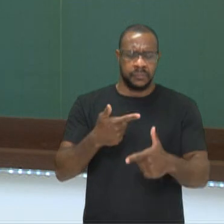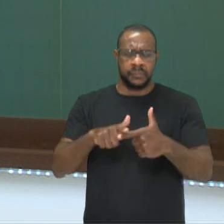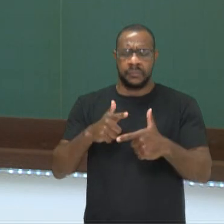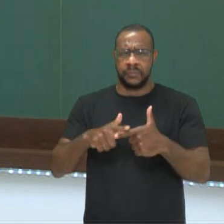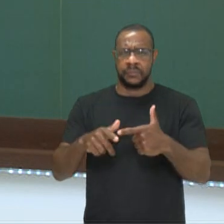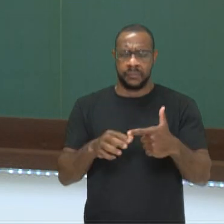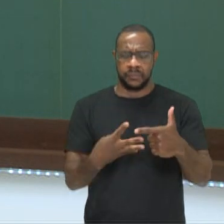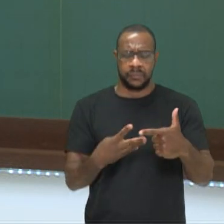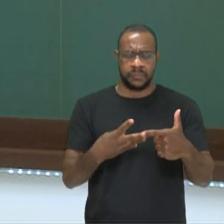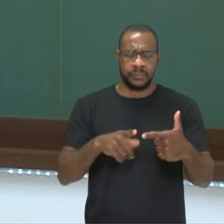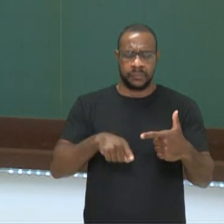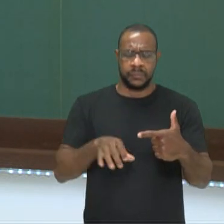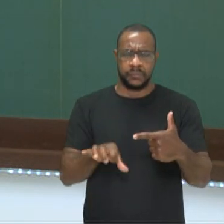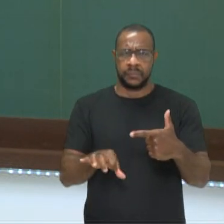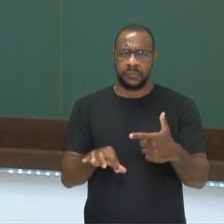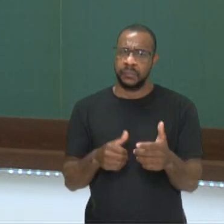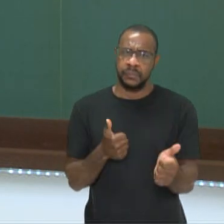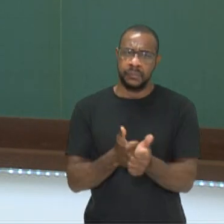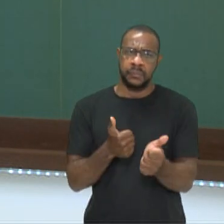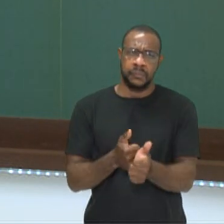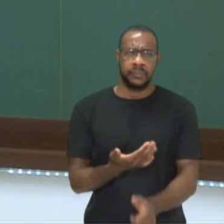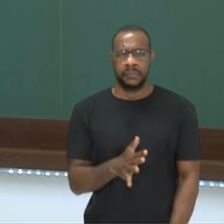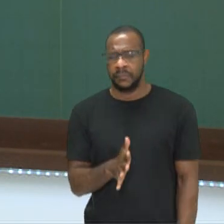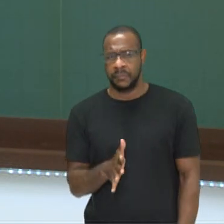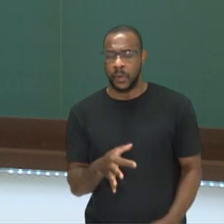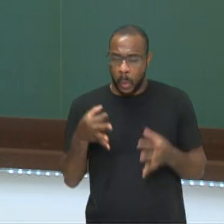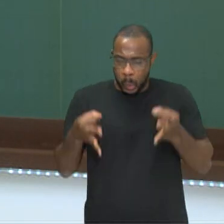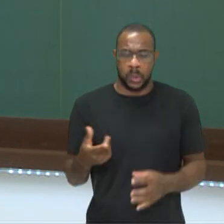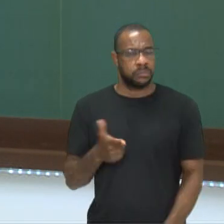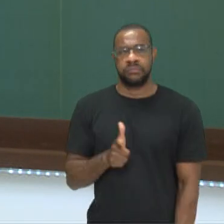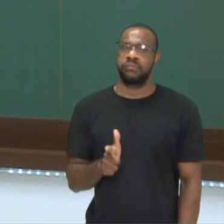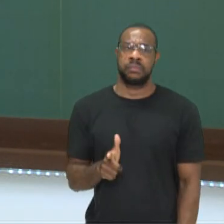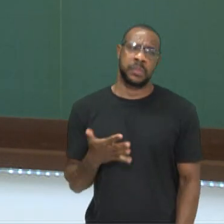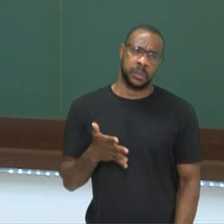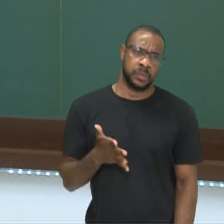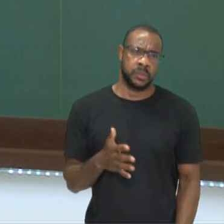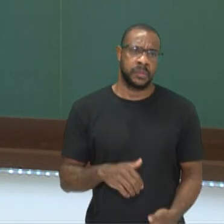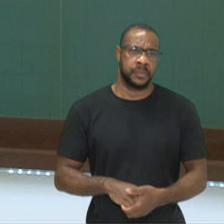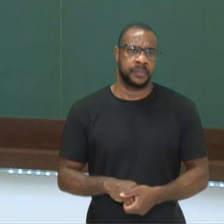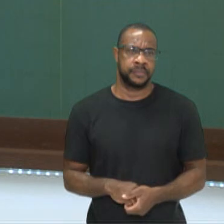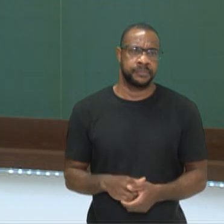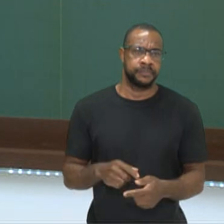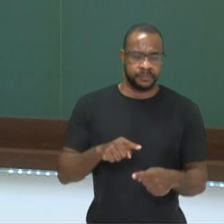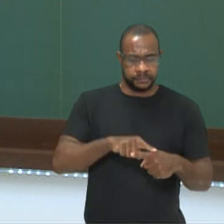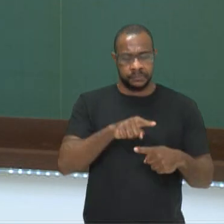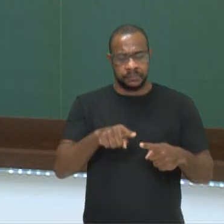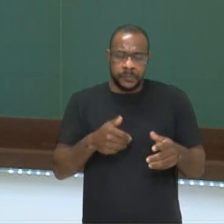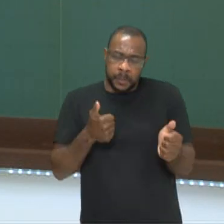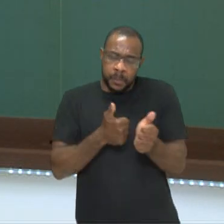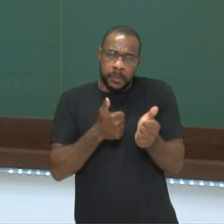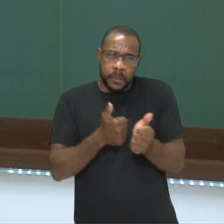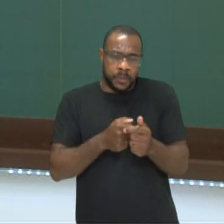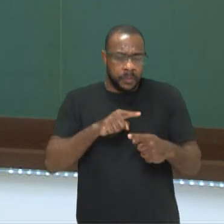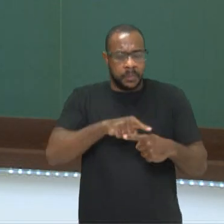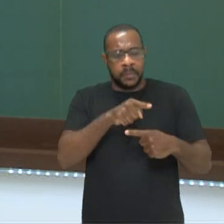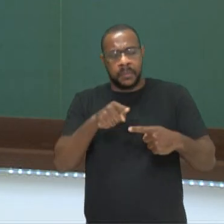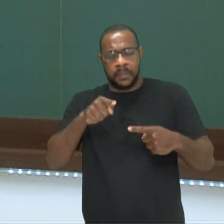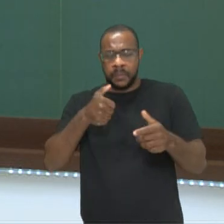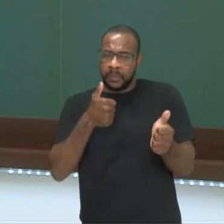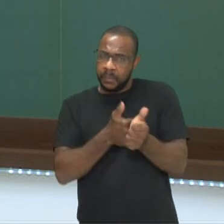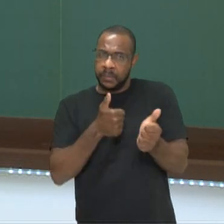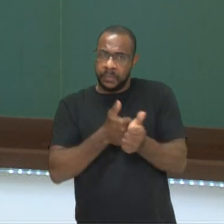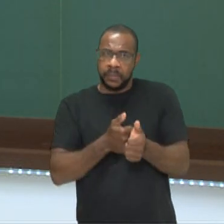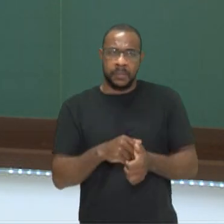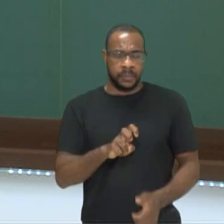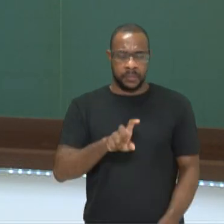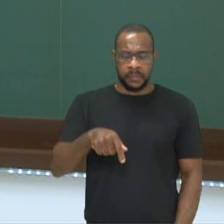é aproximação aqui, ó, tá? Não dá apenas 5,1, por isso esse tio aqui, ó, aproximadamente. 5,1. Tá,